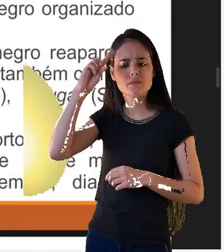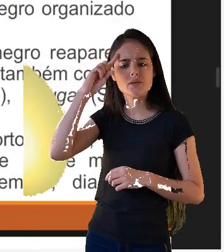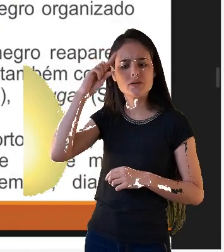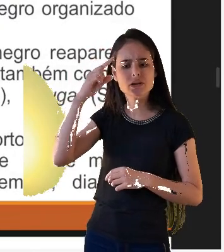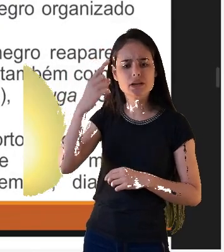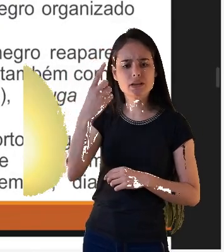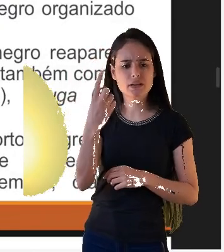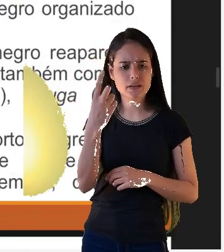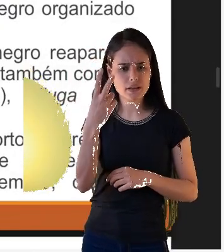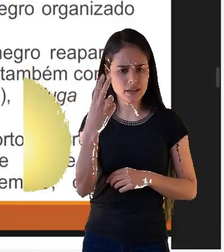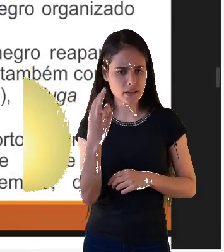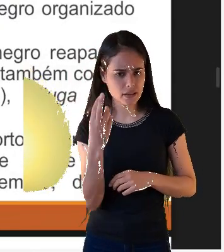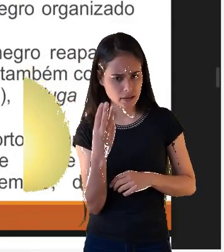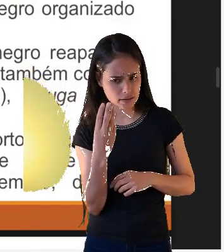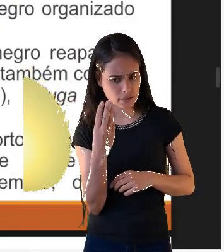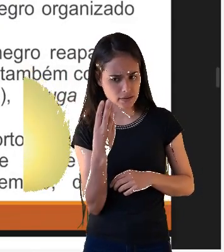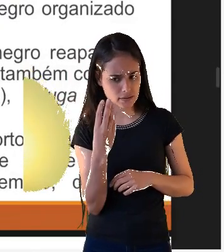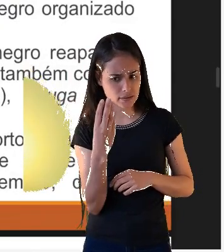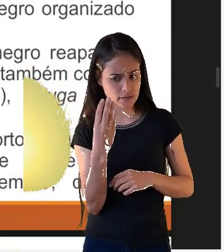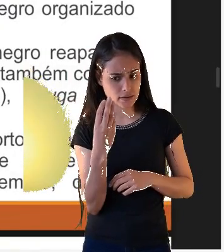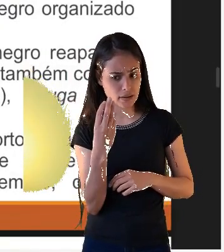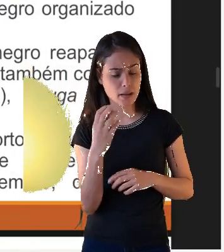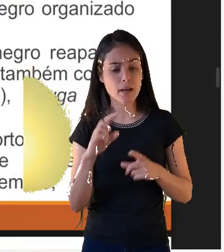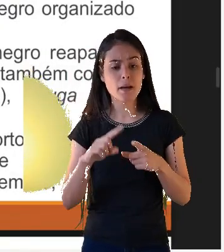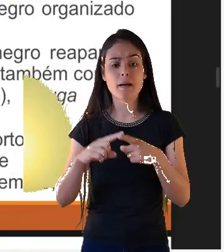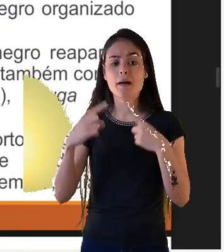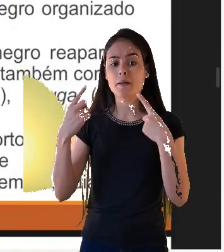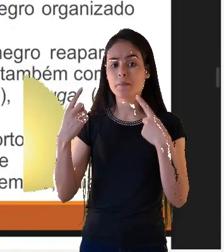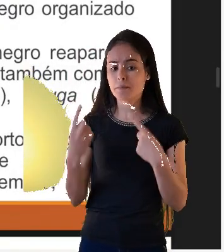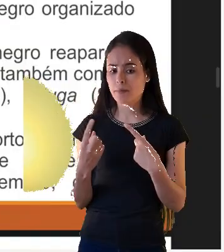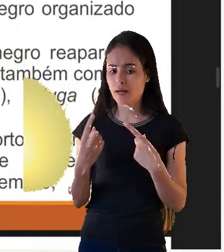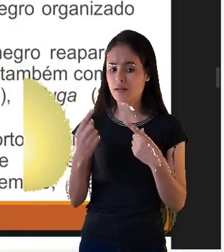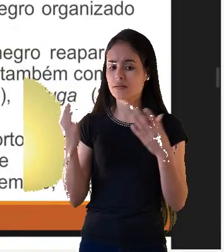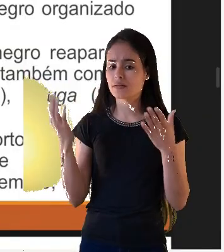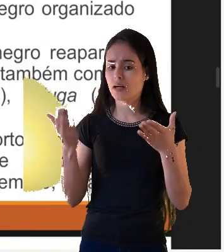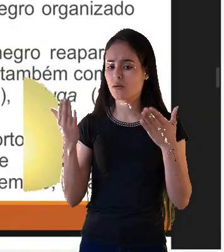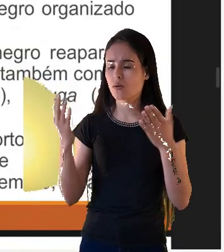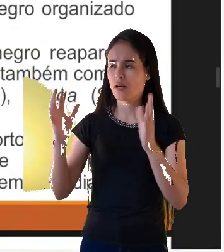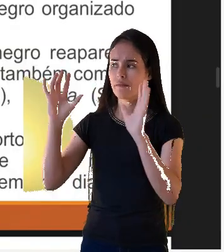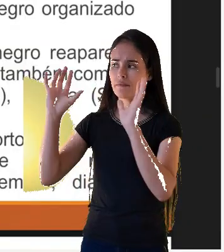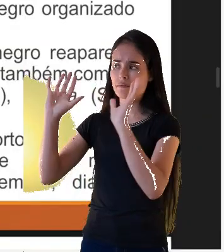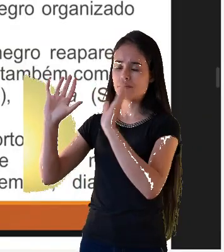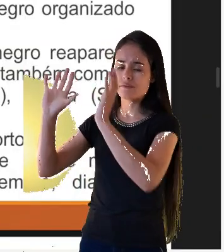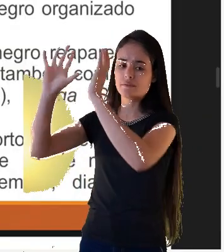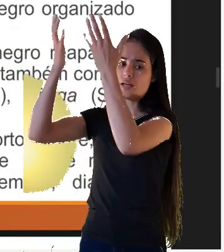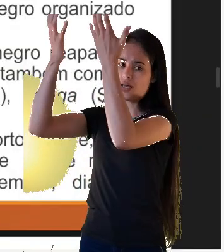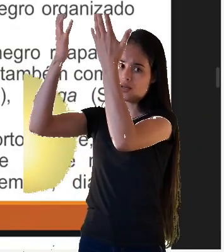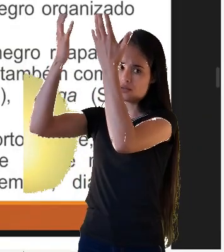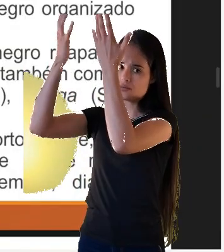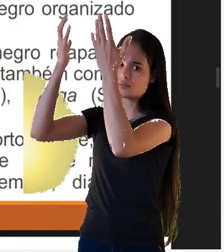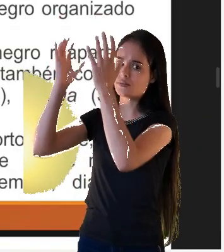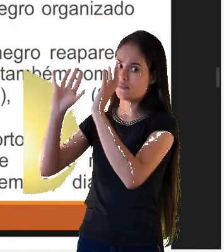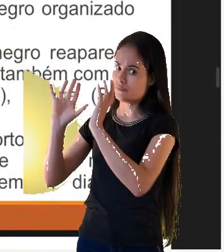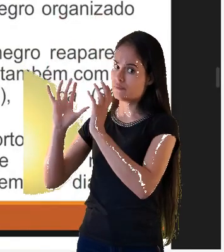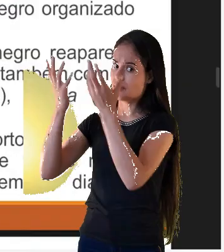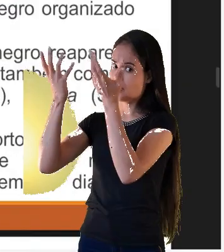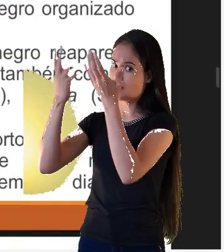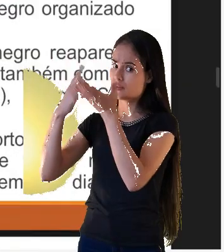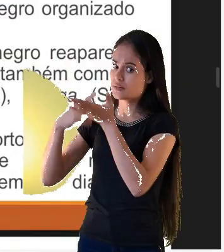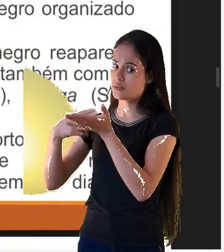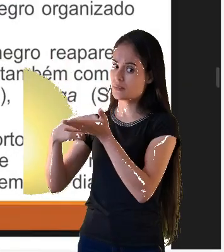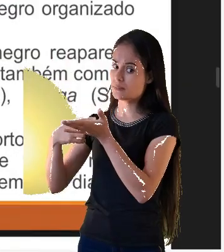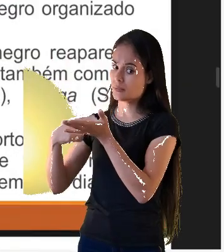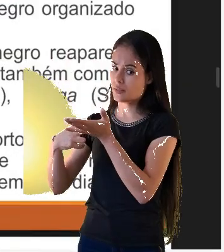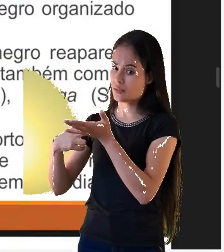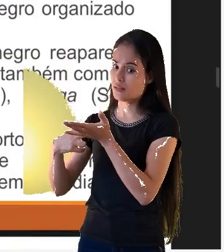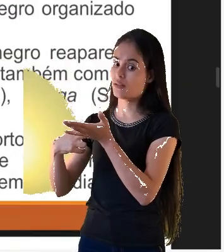comentado, né, relembrado, mas no sentido de reivindicar, né, coisas que nos